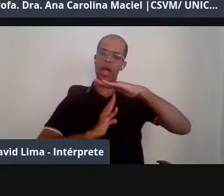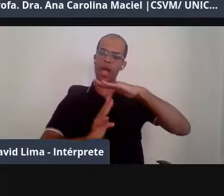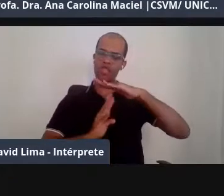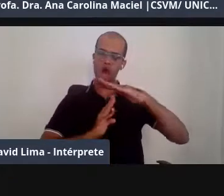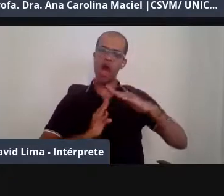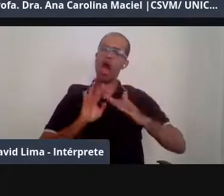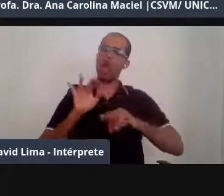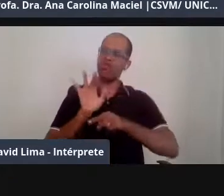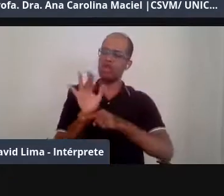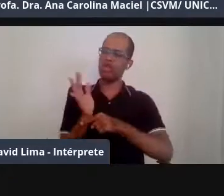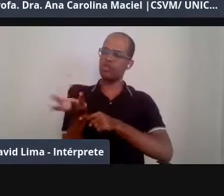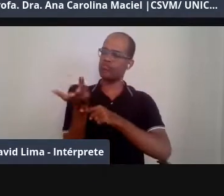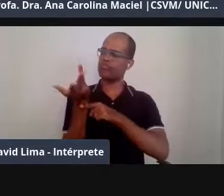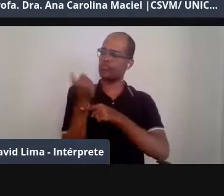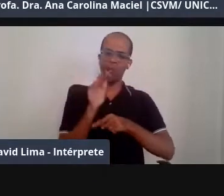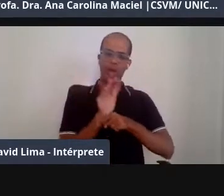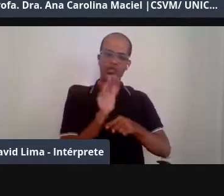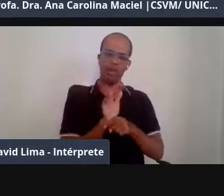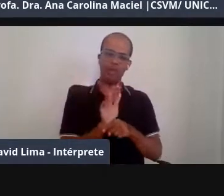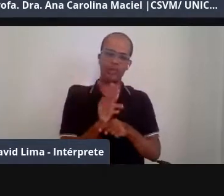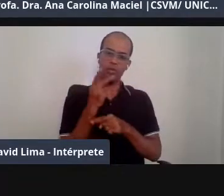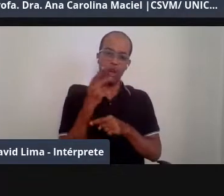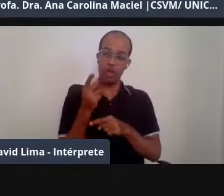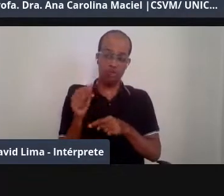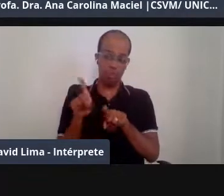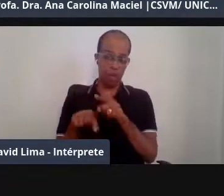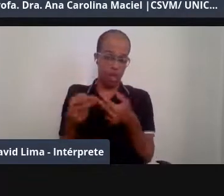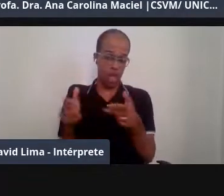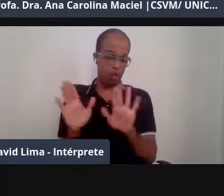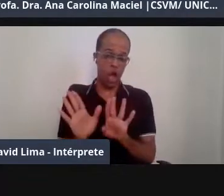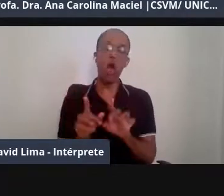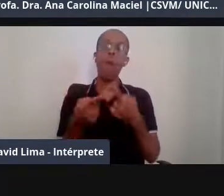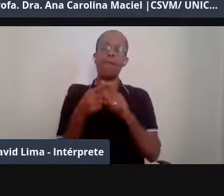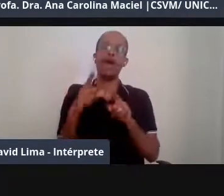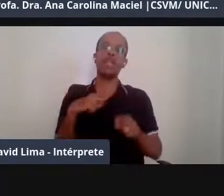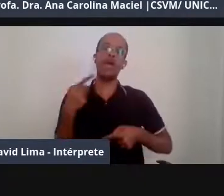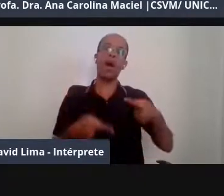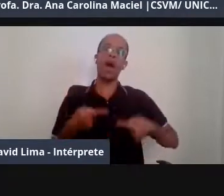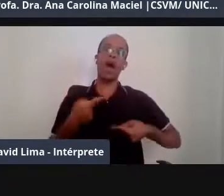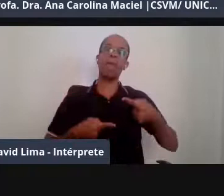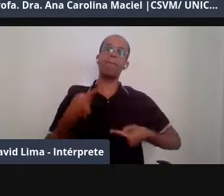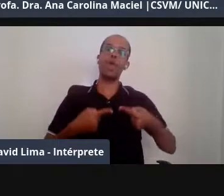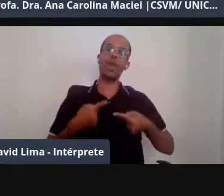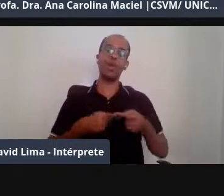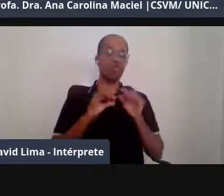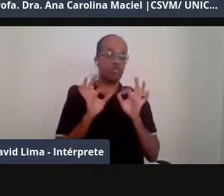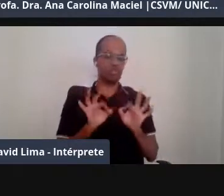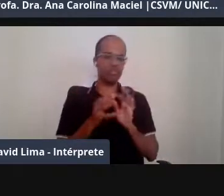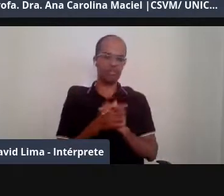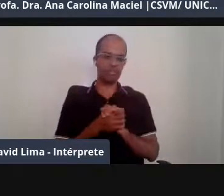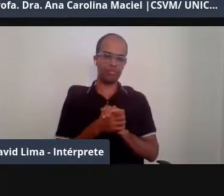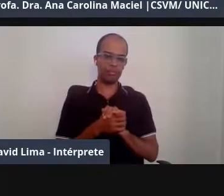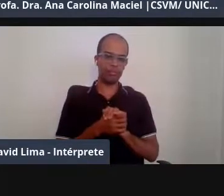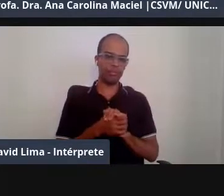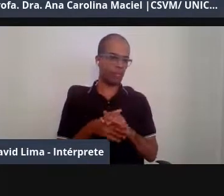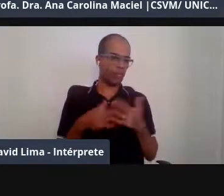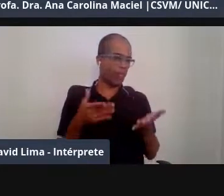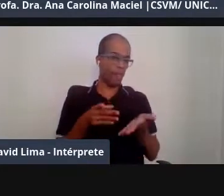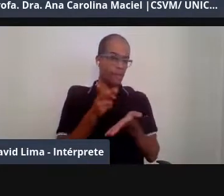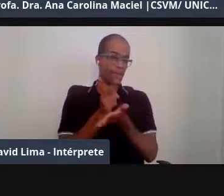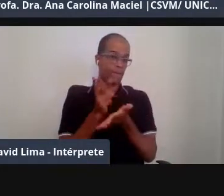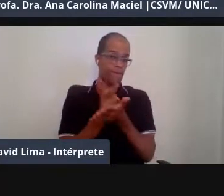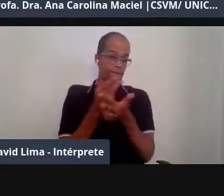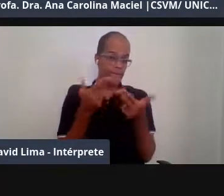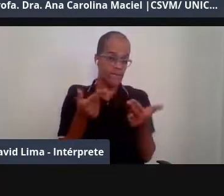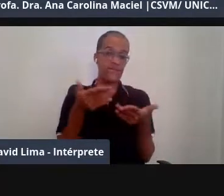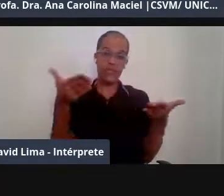ajuda para o estabelecimento. Eu não estou falando de ajuda material, mas você tem uma política firme. Aliás, a mesma questão se repetiu